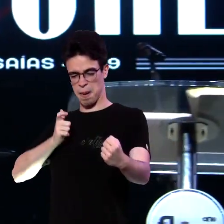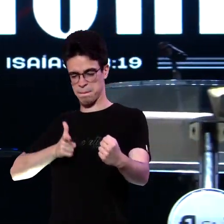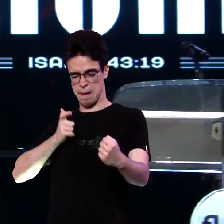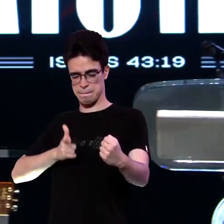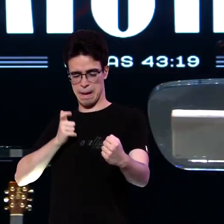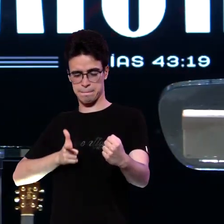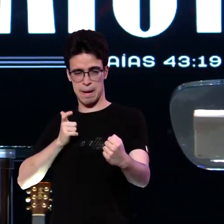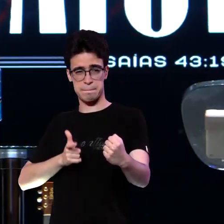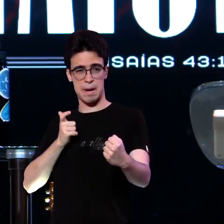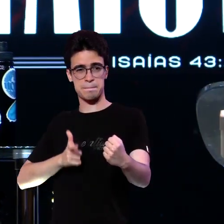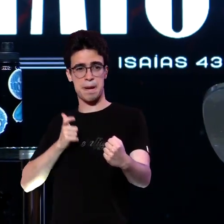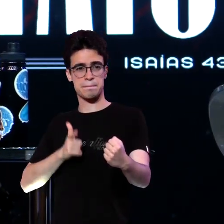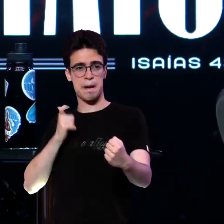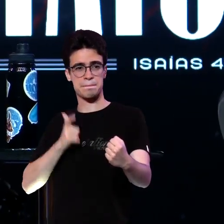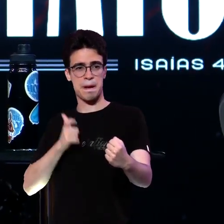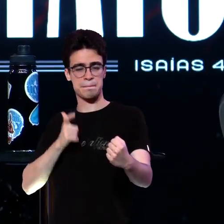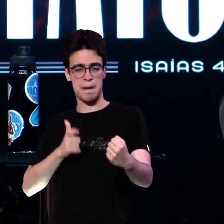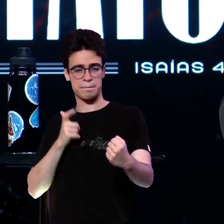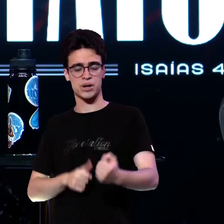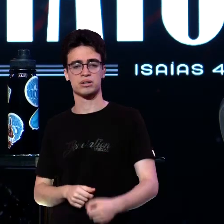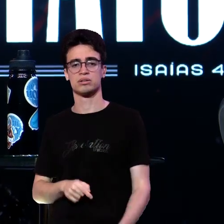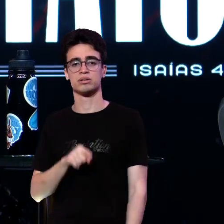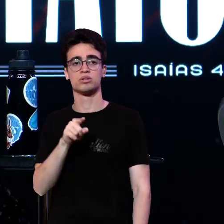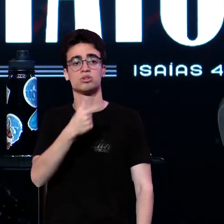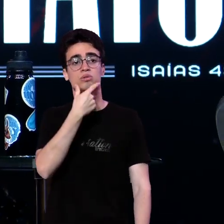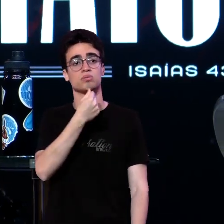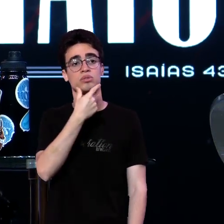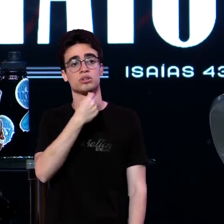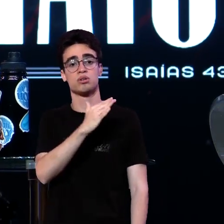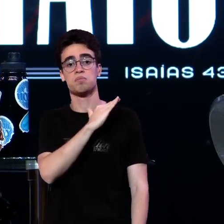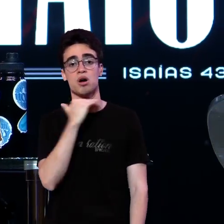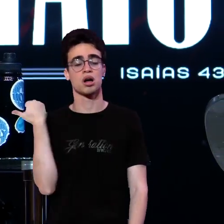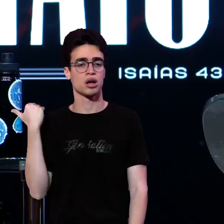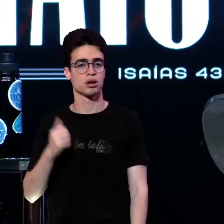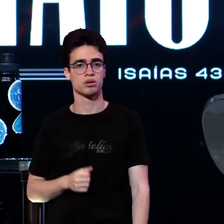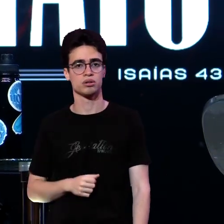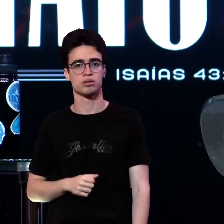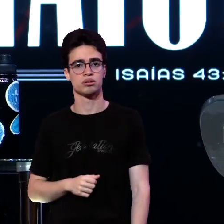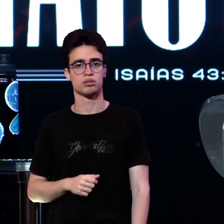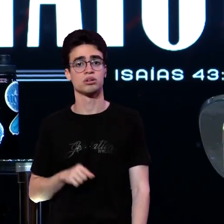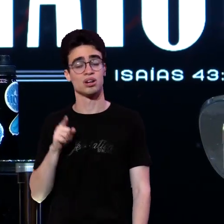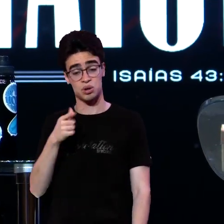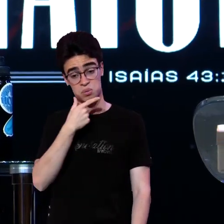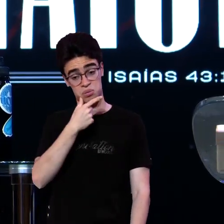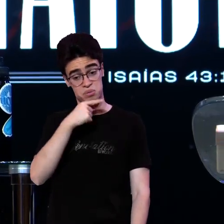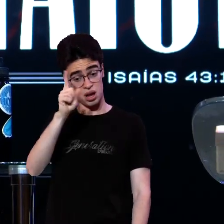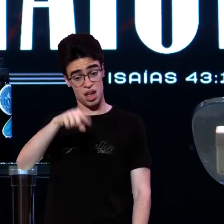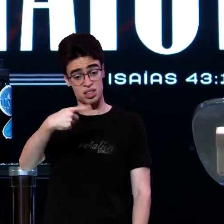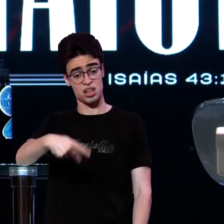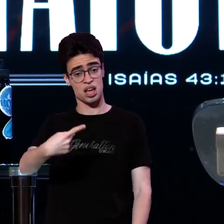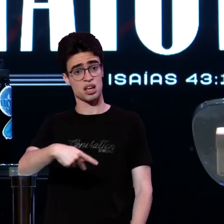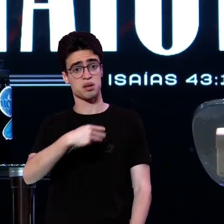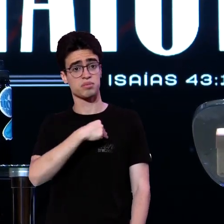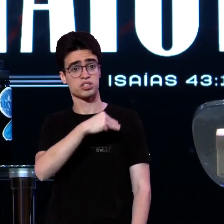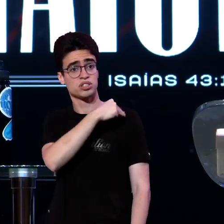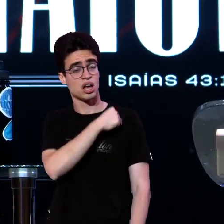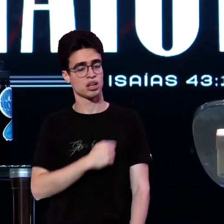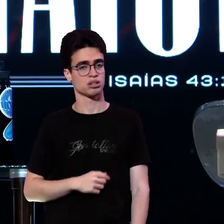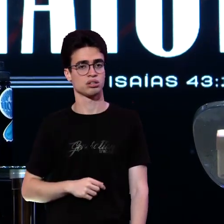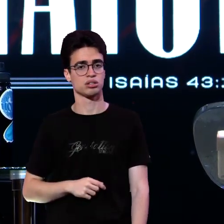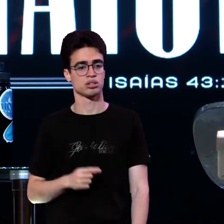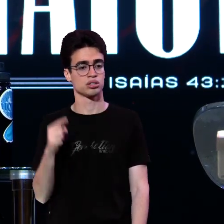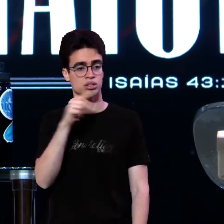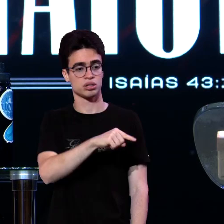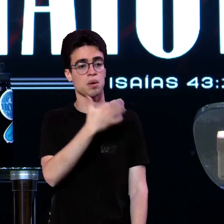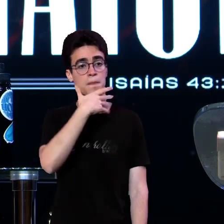tiros. E o menino morreu. Ele era aqui, do nosso ministério. E o pai